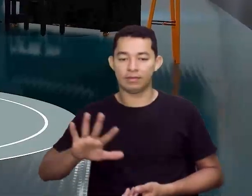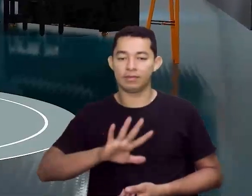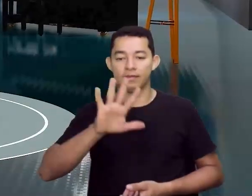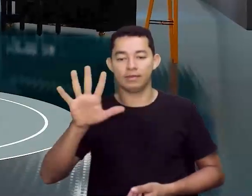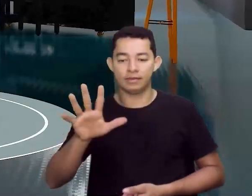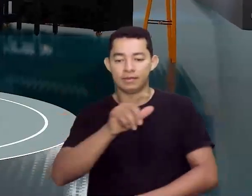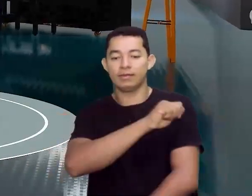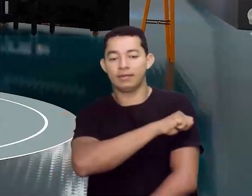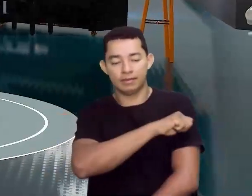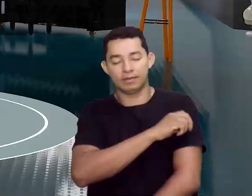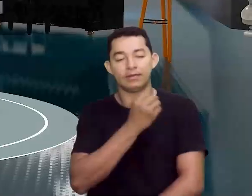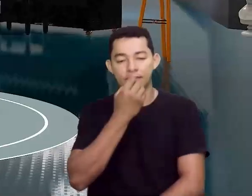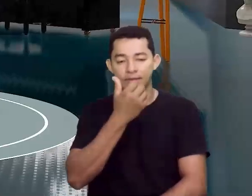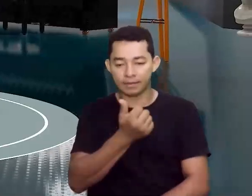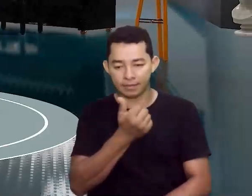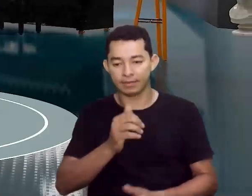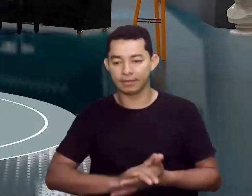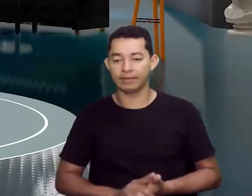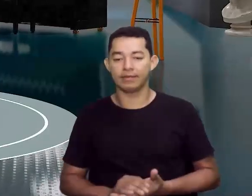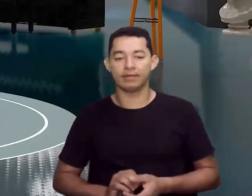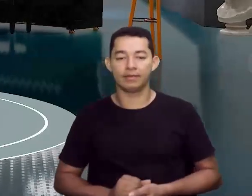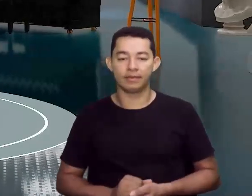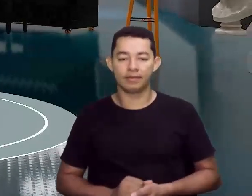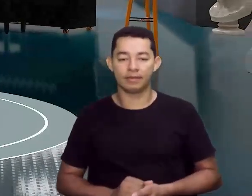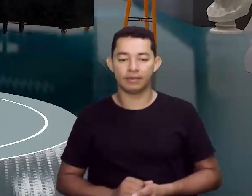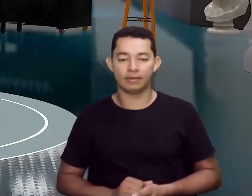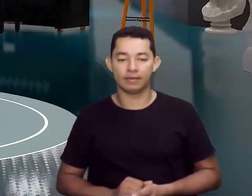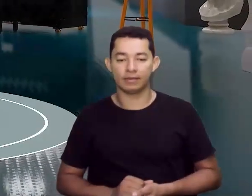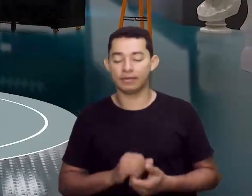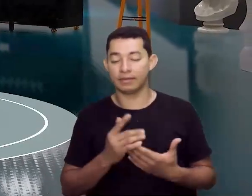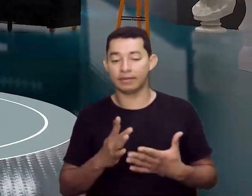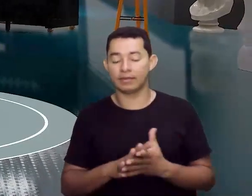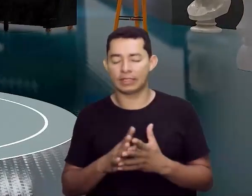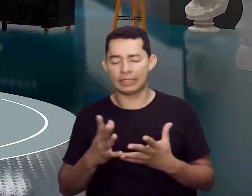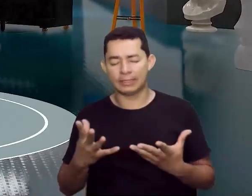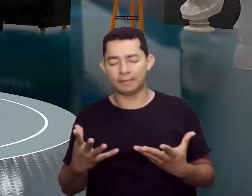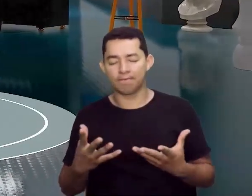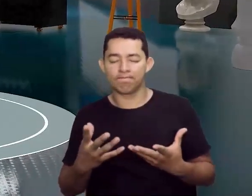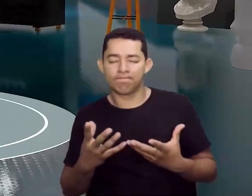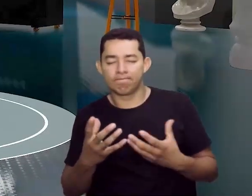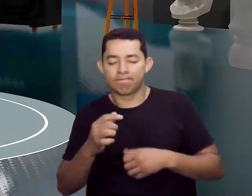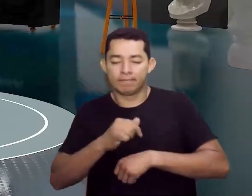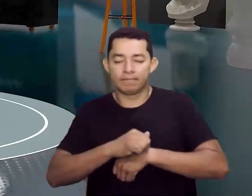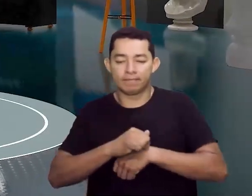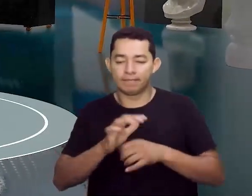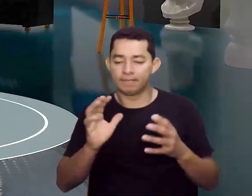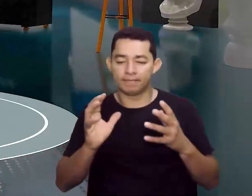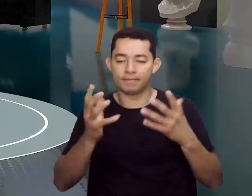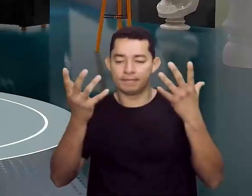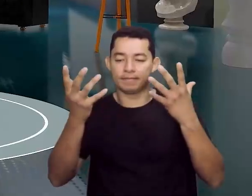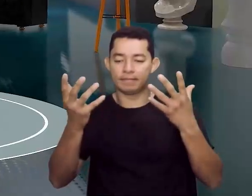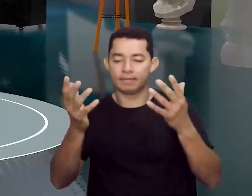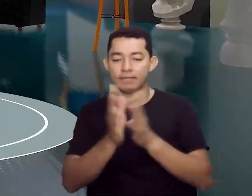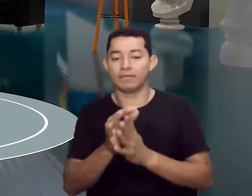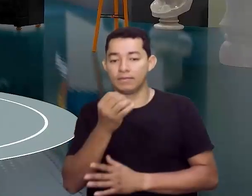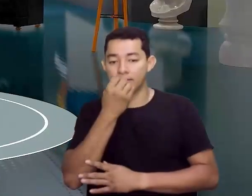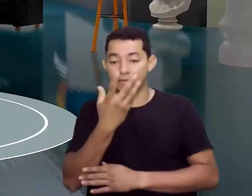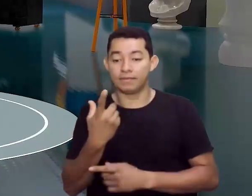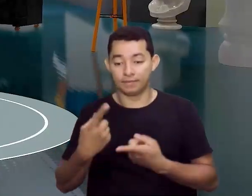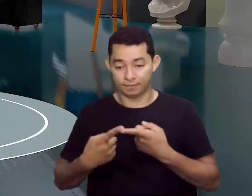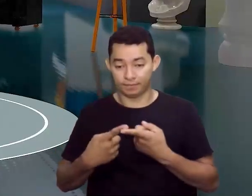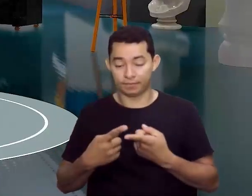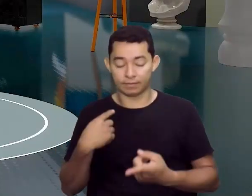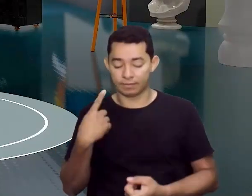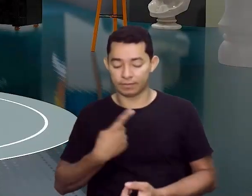Olá, alunos, tudo bem? Tipo um clima de festa, assim, bem show de bola, sabe por quê? Porque a nossa